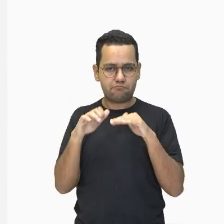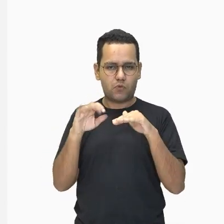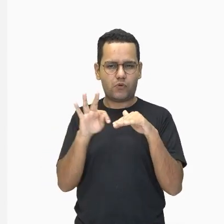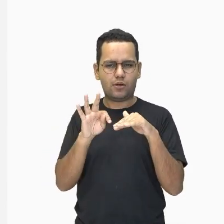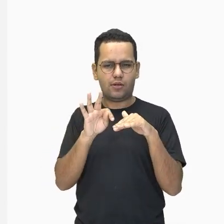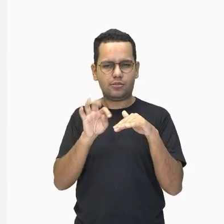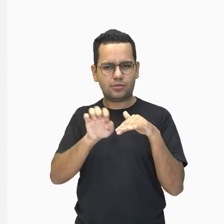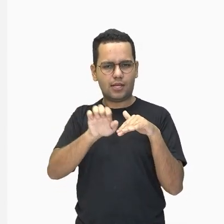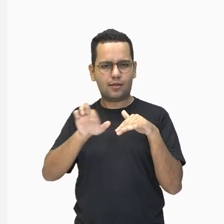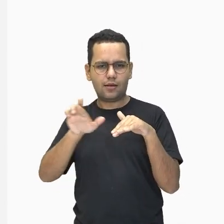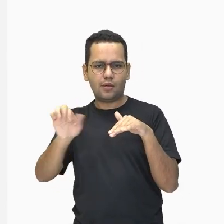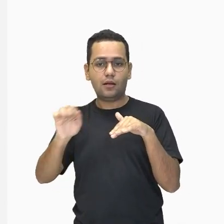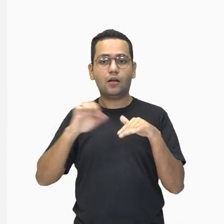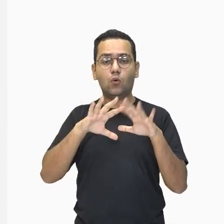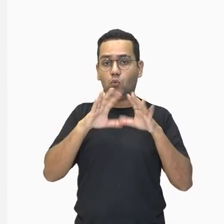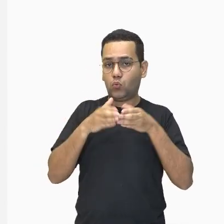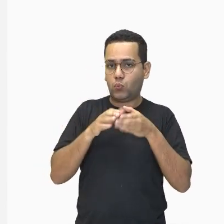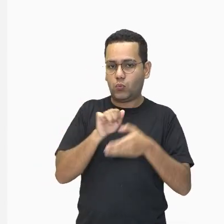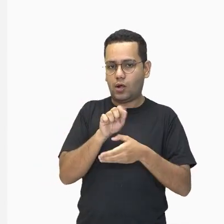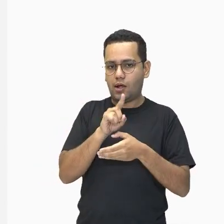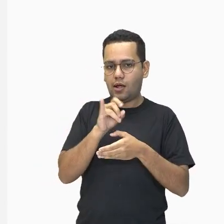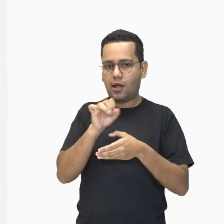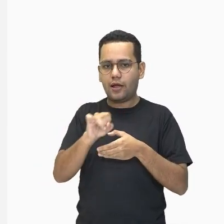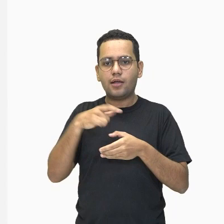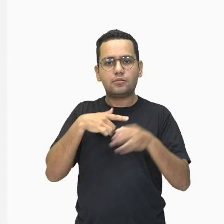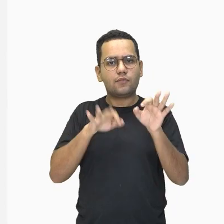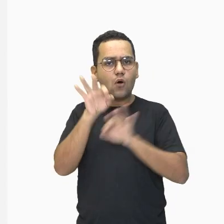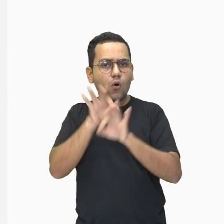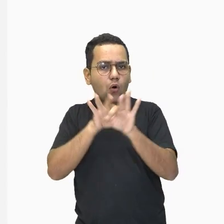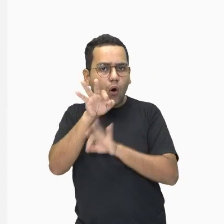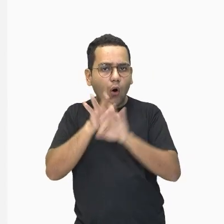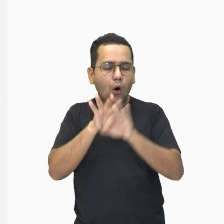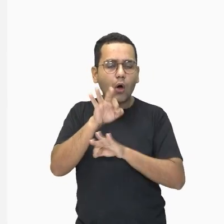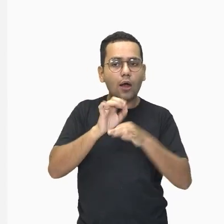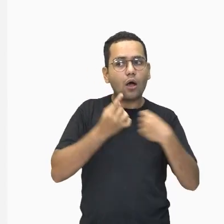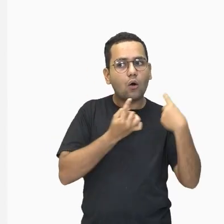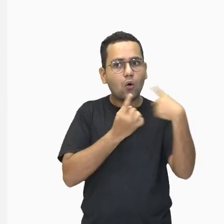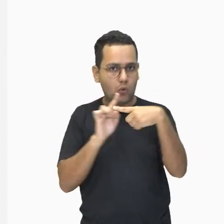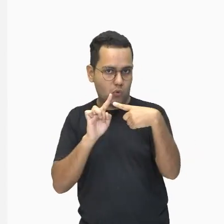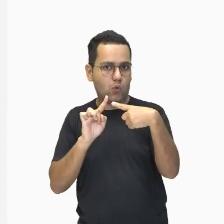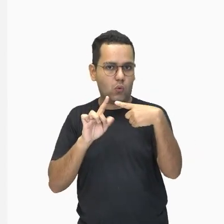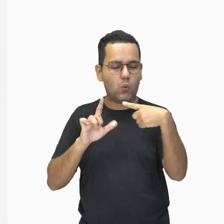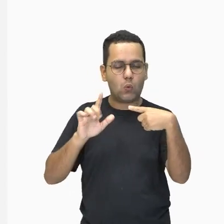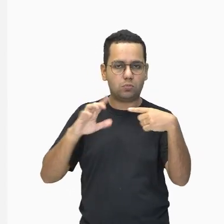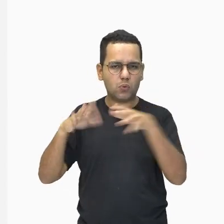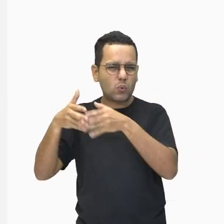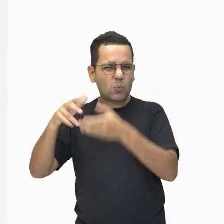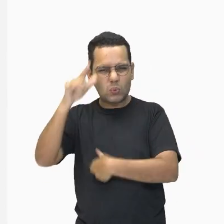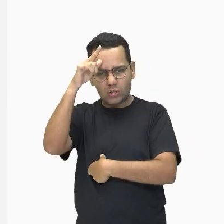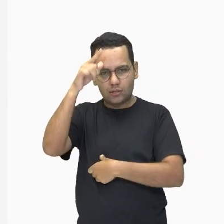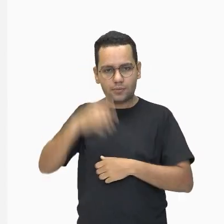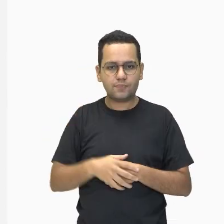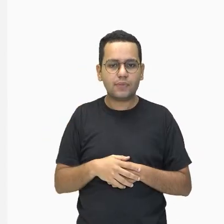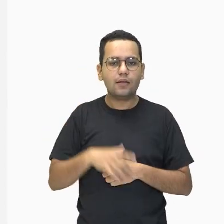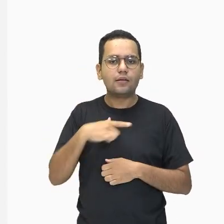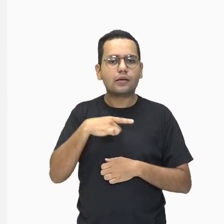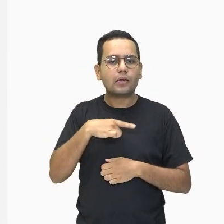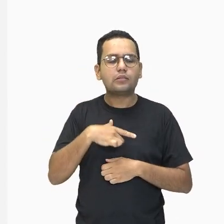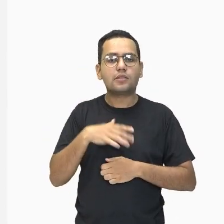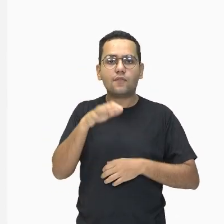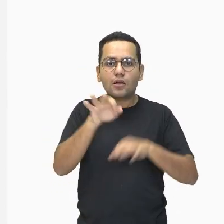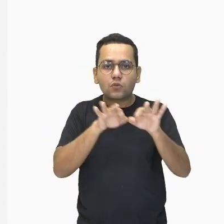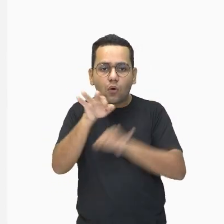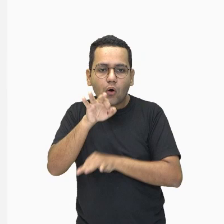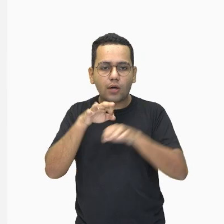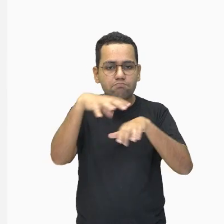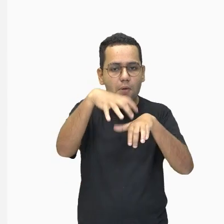aliados traçaram planos para materializar a derrota dos alemães e organizar as primeiras divisões territoriais das tropas de